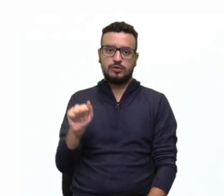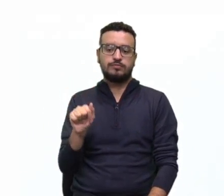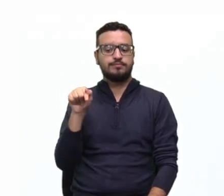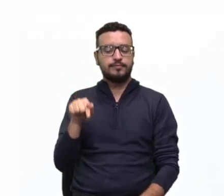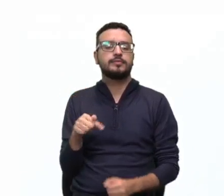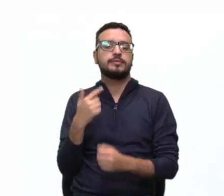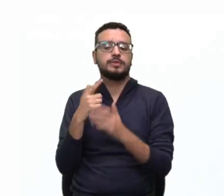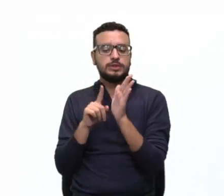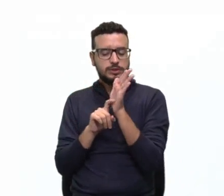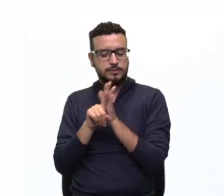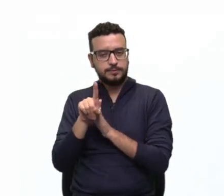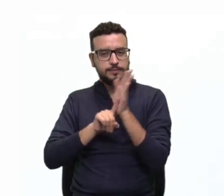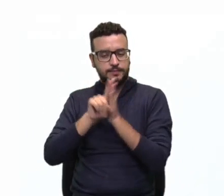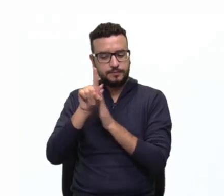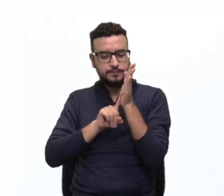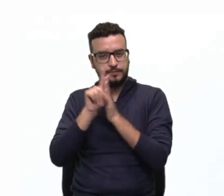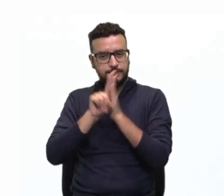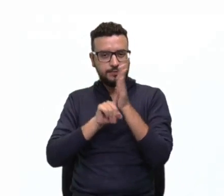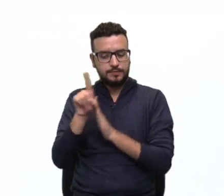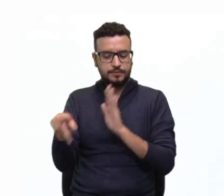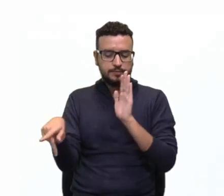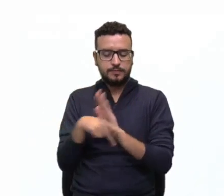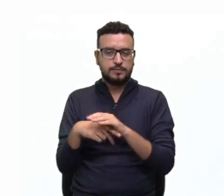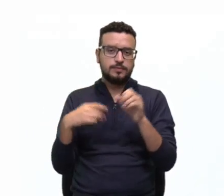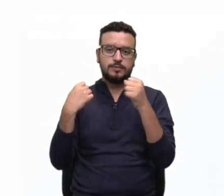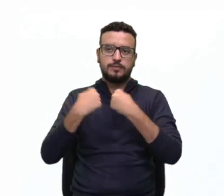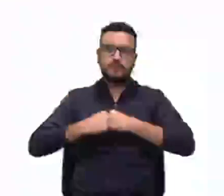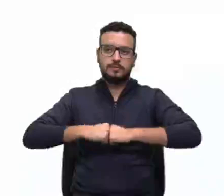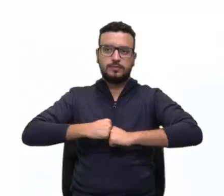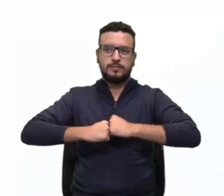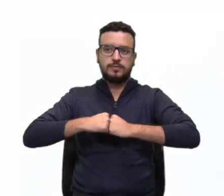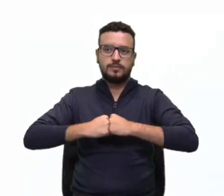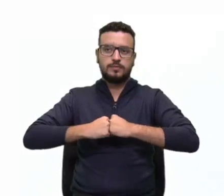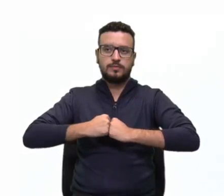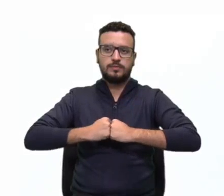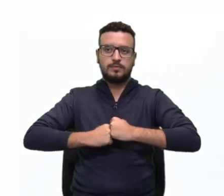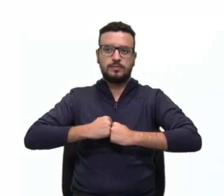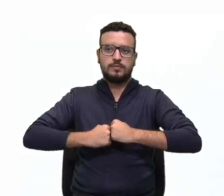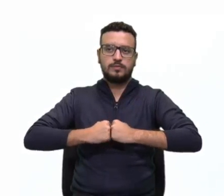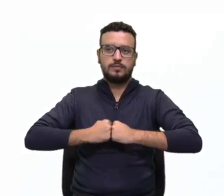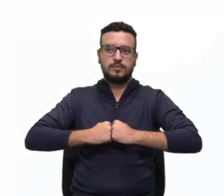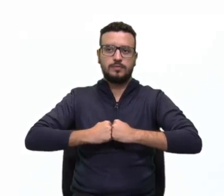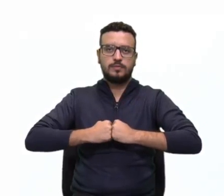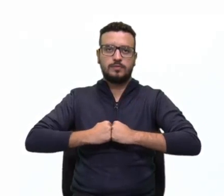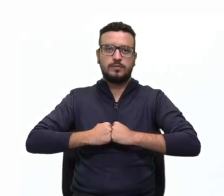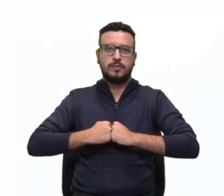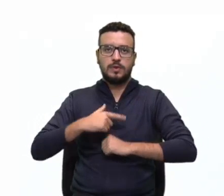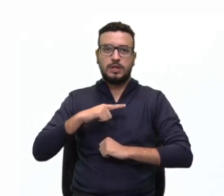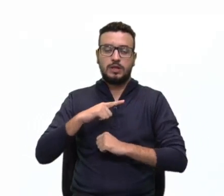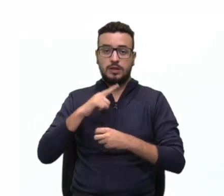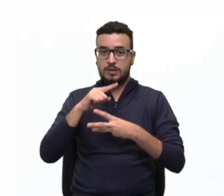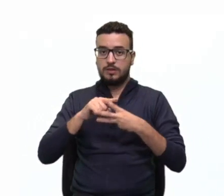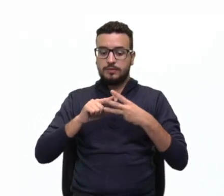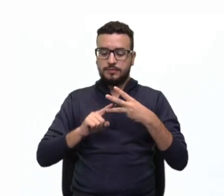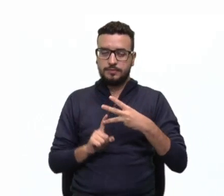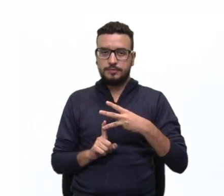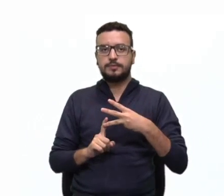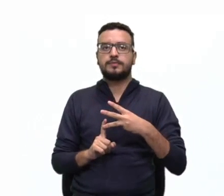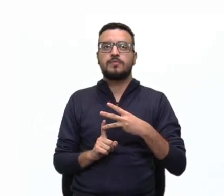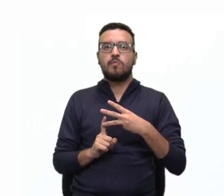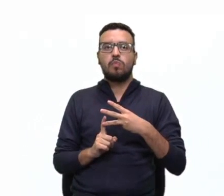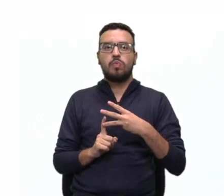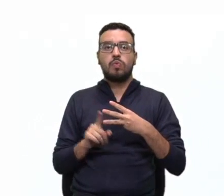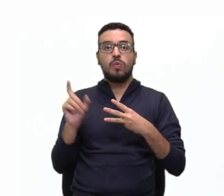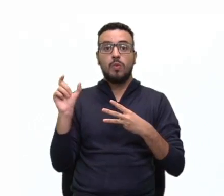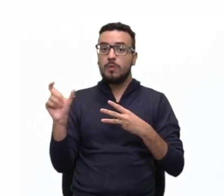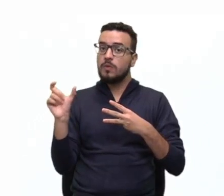ciência que se dedica ao estudo das articulações. Nós temos 3 tipos, 3 classificações Então, eu vou